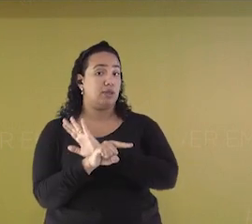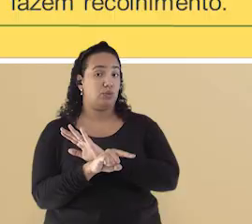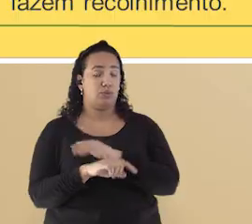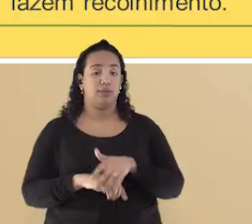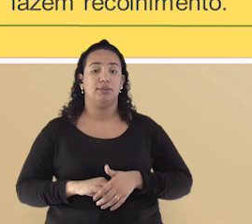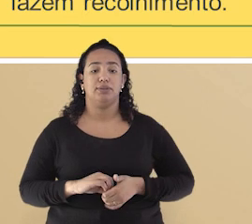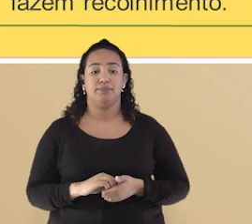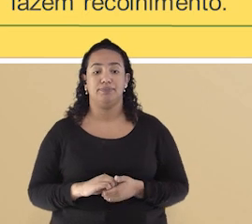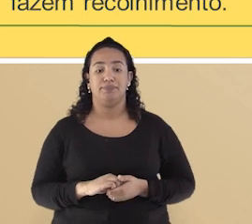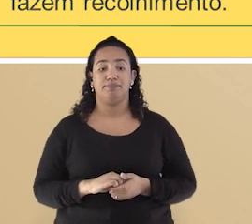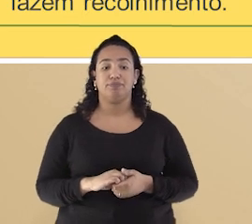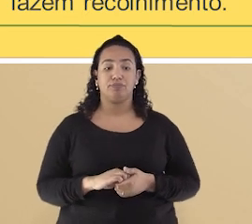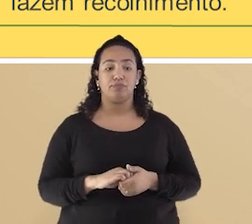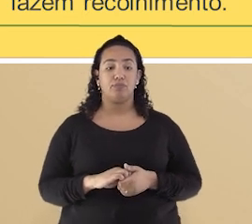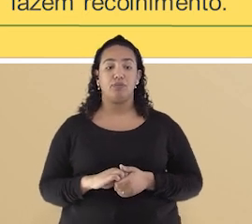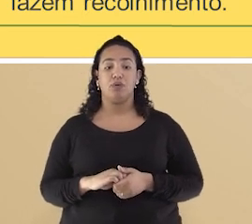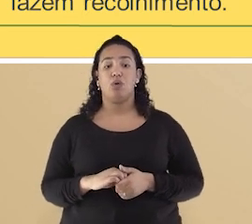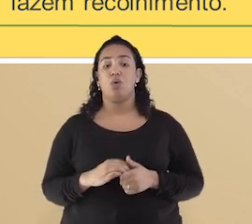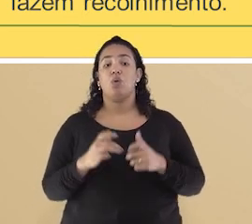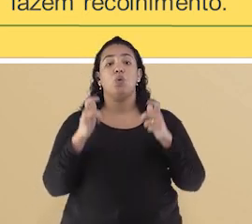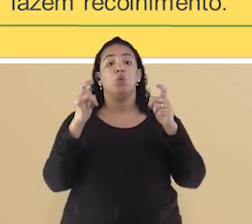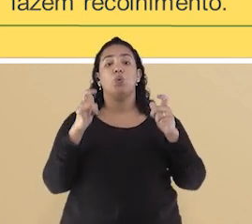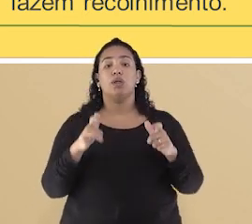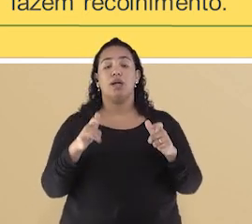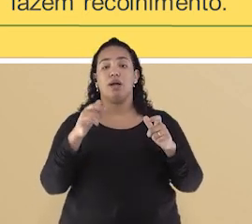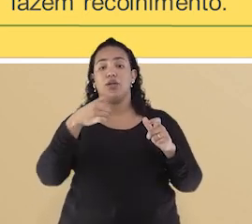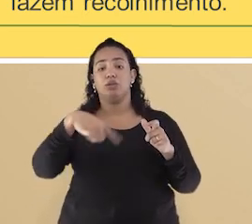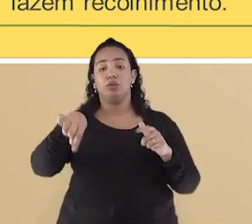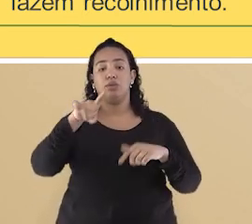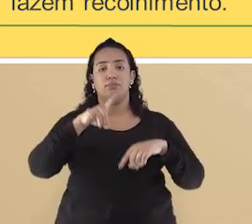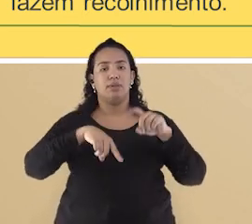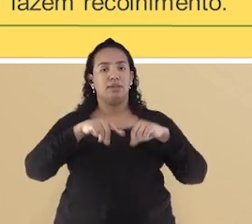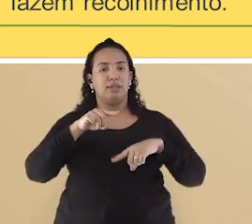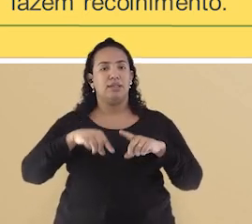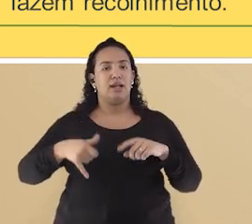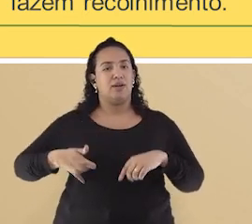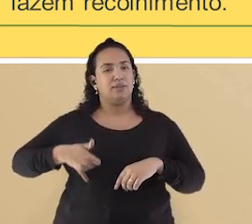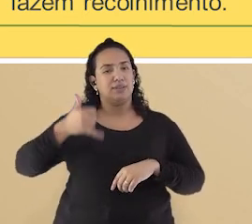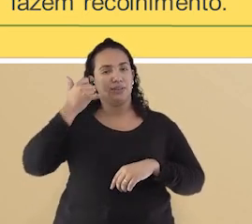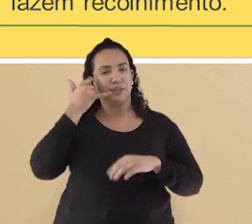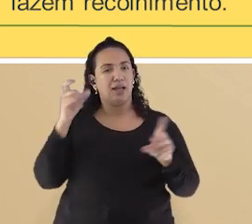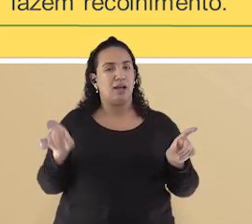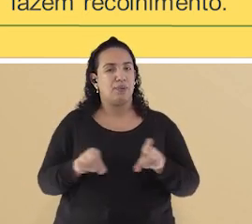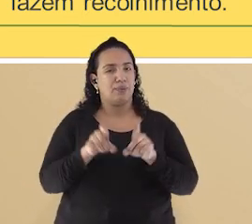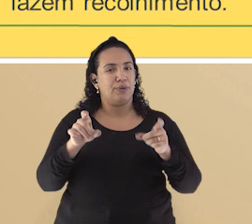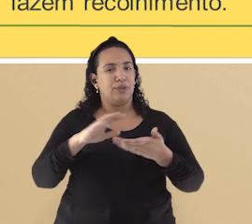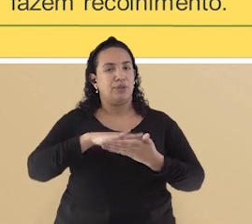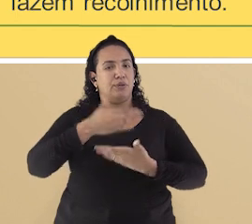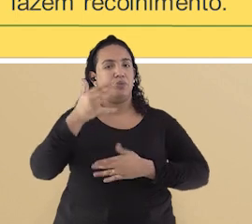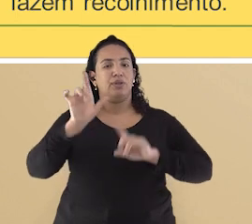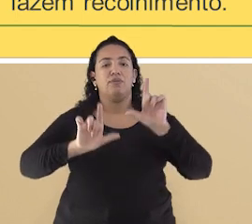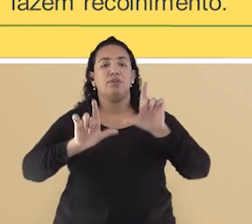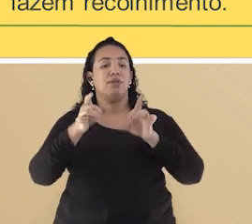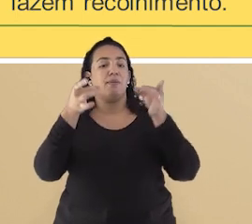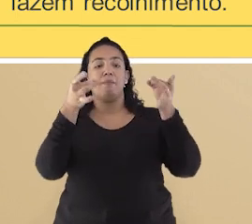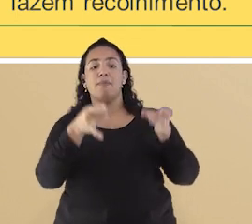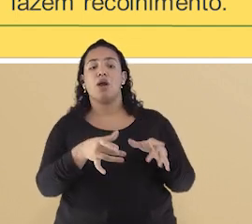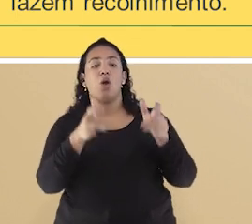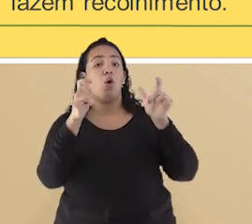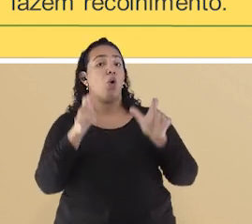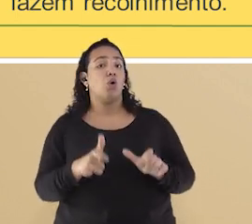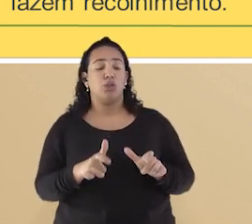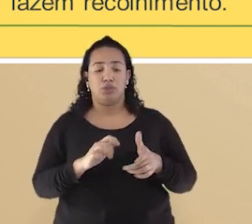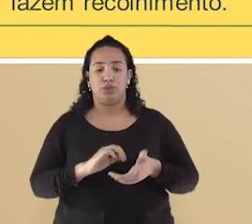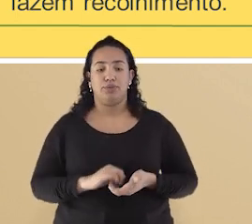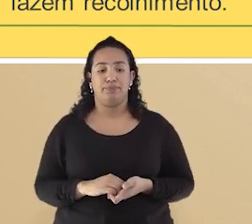questão. Onde é possível descartar produtos eletrônicos, como computadores, TV